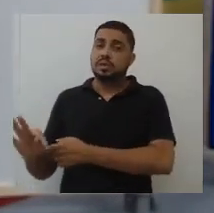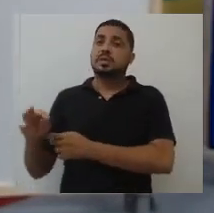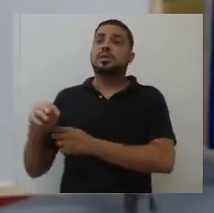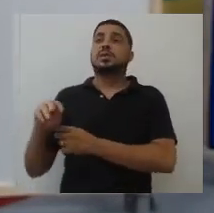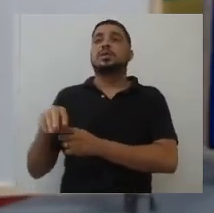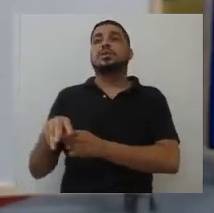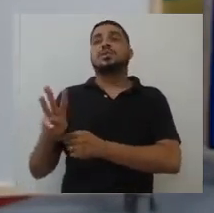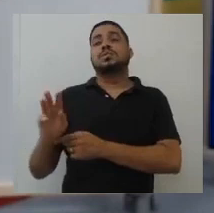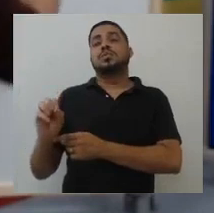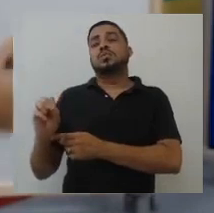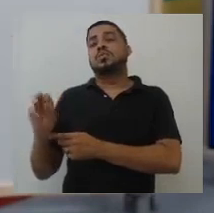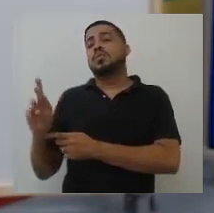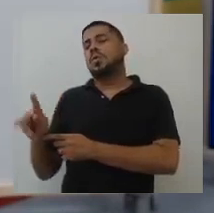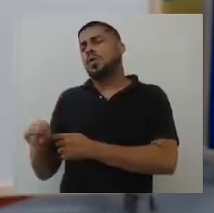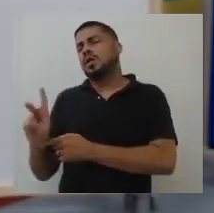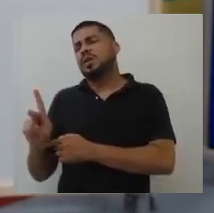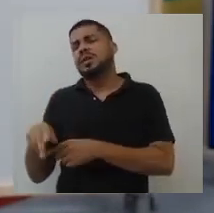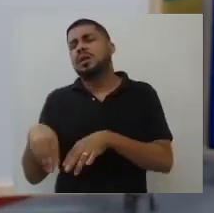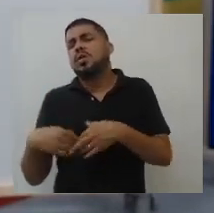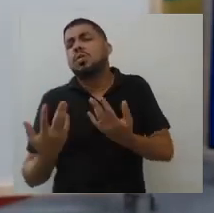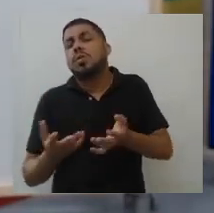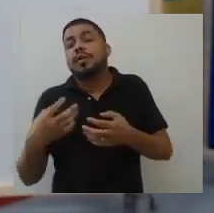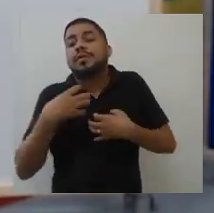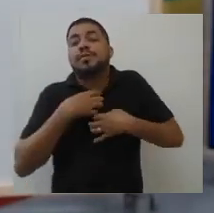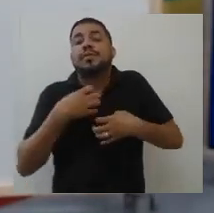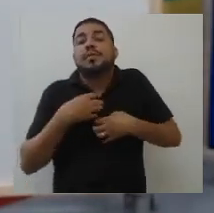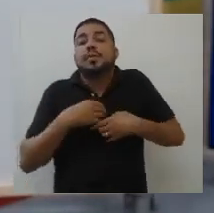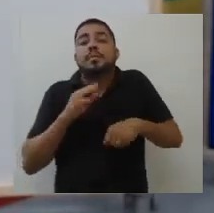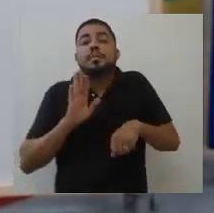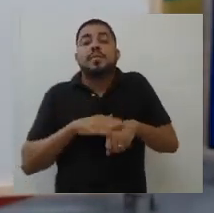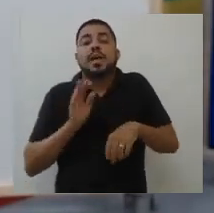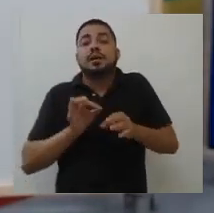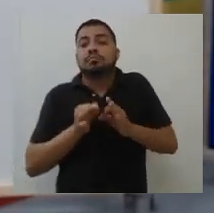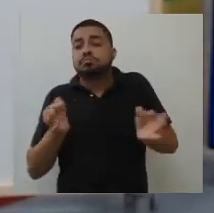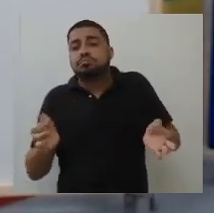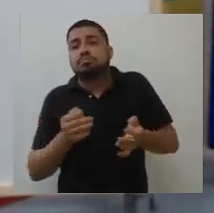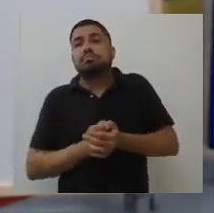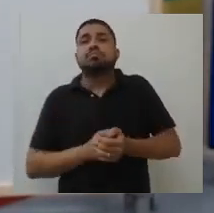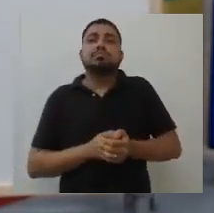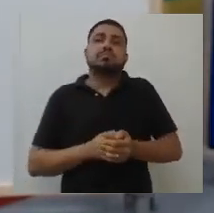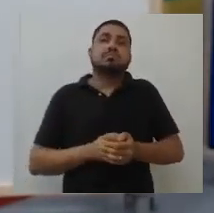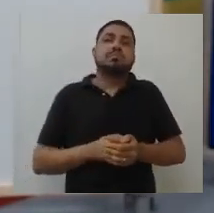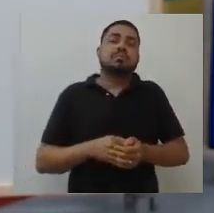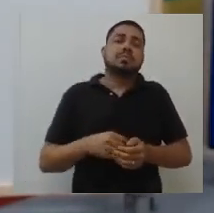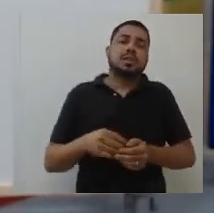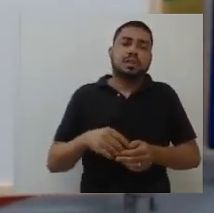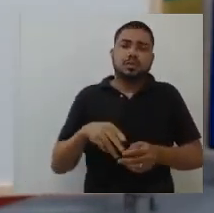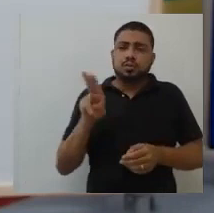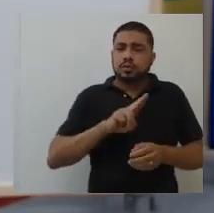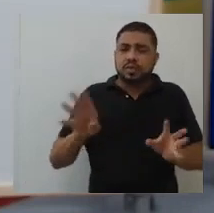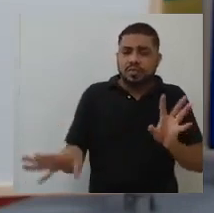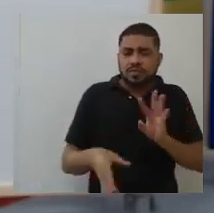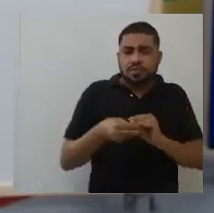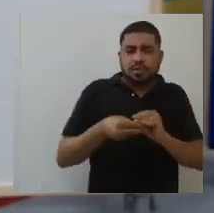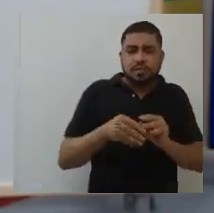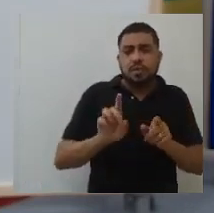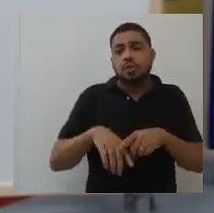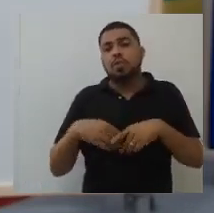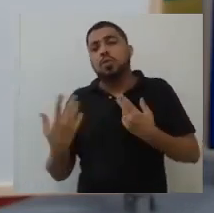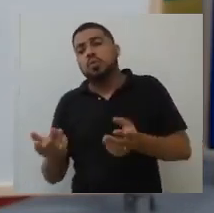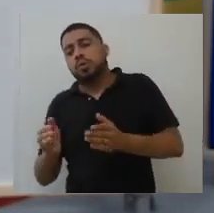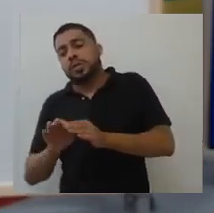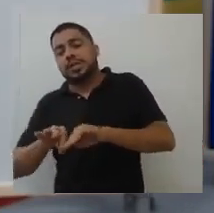antes de perguntarem, Rafael, qual seria a forma mais comum do interrogativo negativo? Utilizando a forma abreviada ou utilizando a